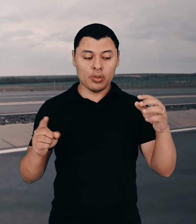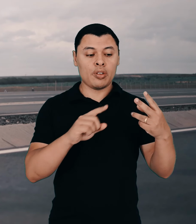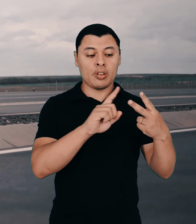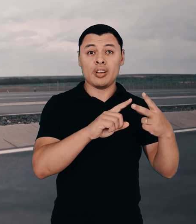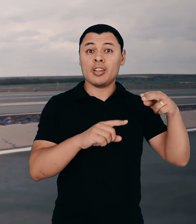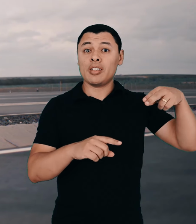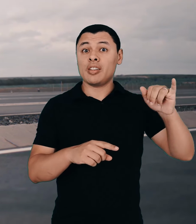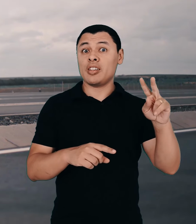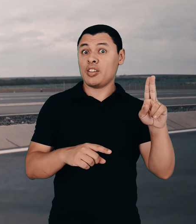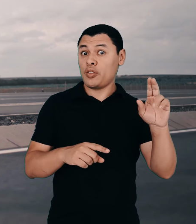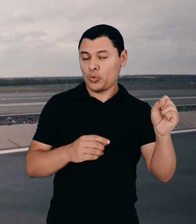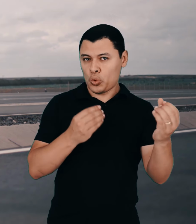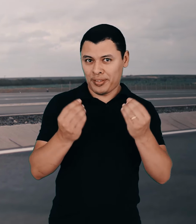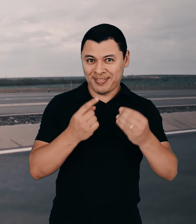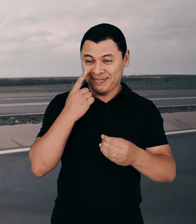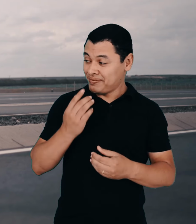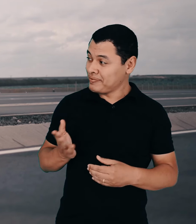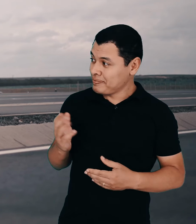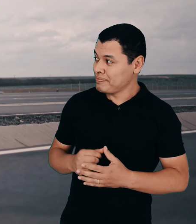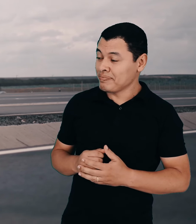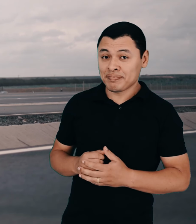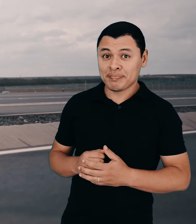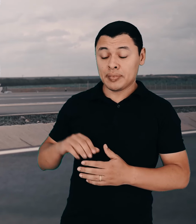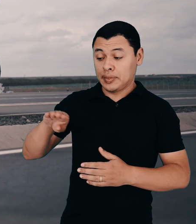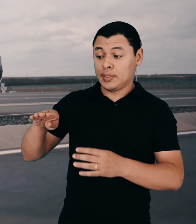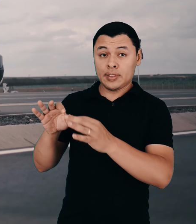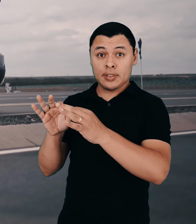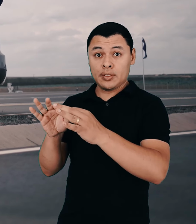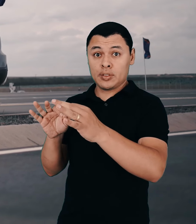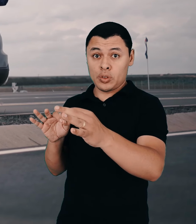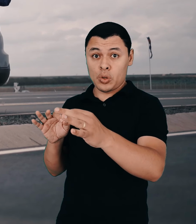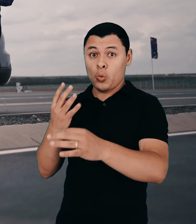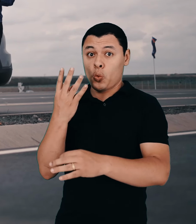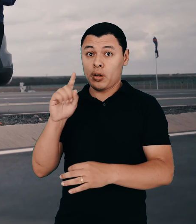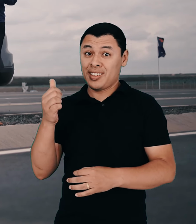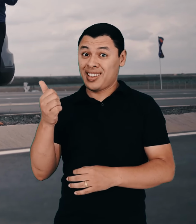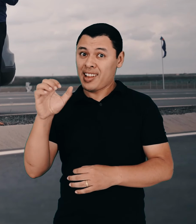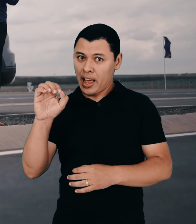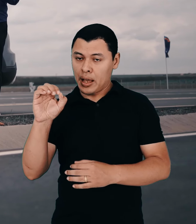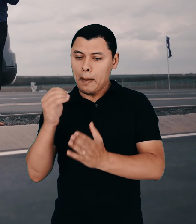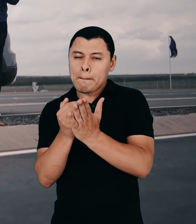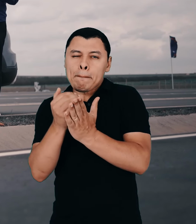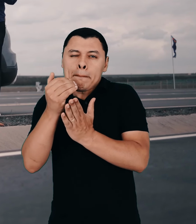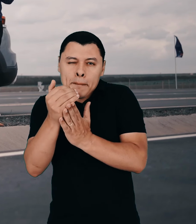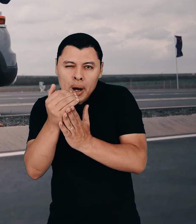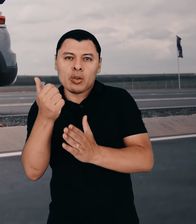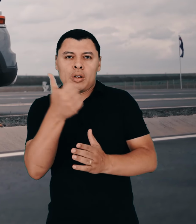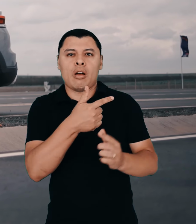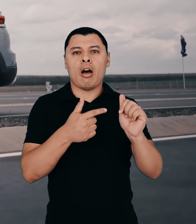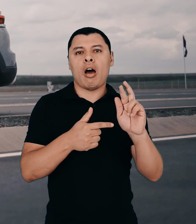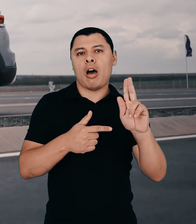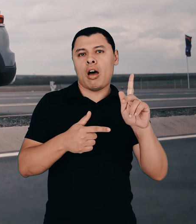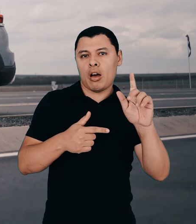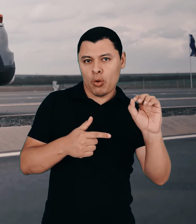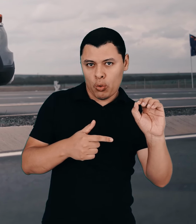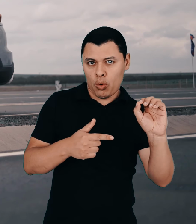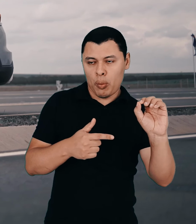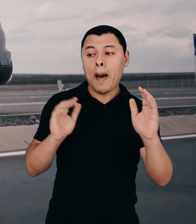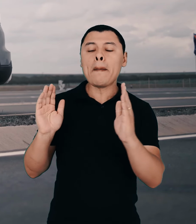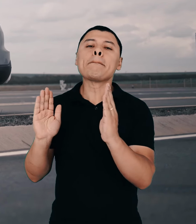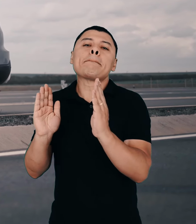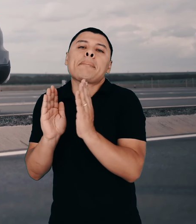Bom, comprimento a gente tem 4,10 metros no Pulse, são 10 centímetros a mais que o Argo e 16